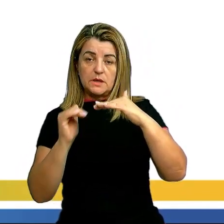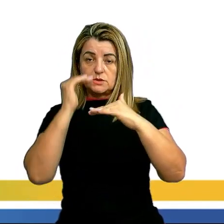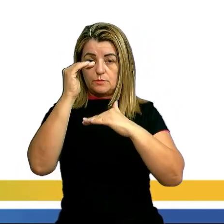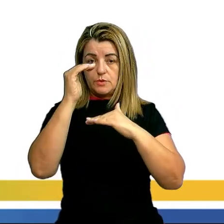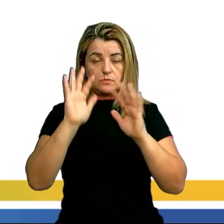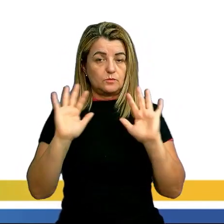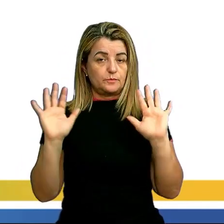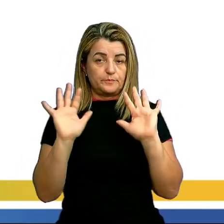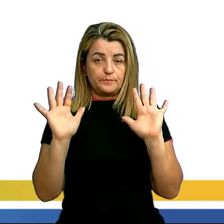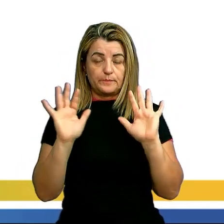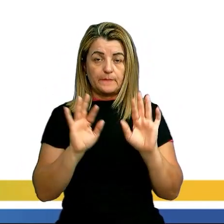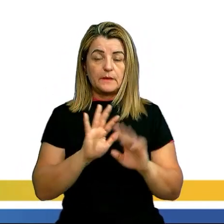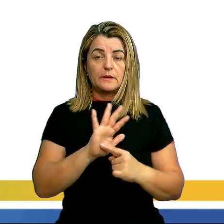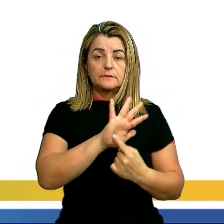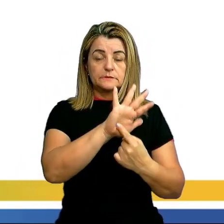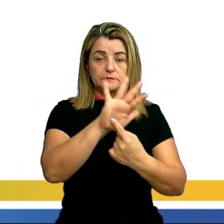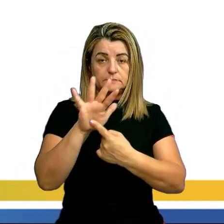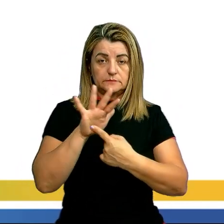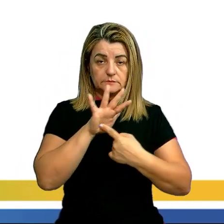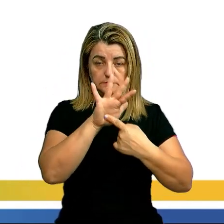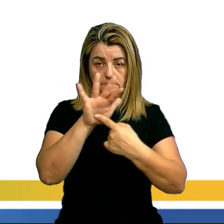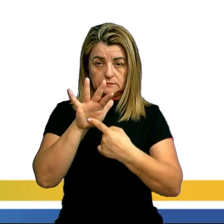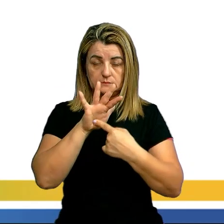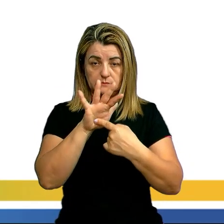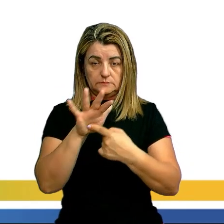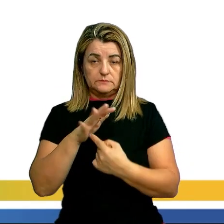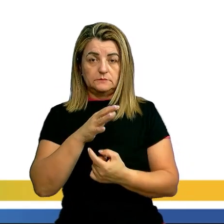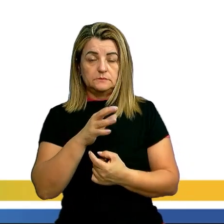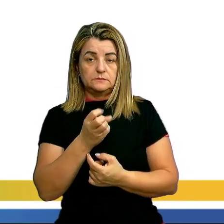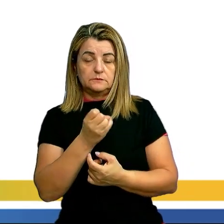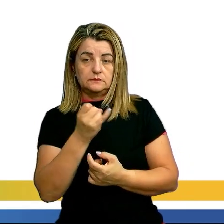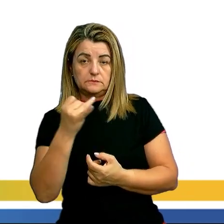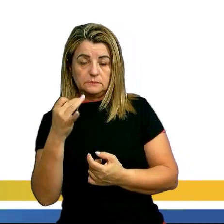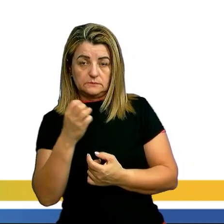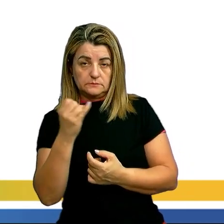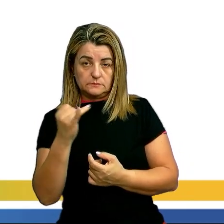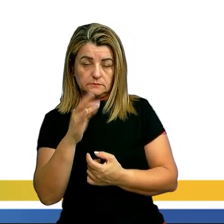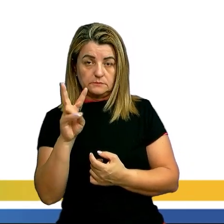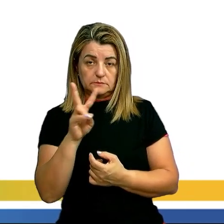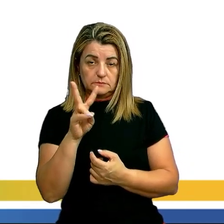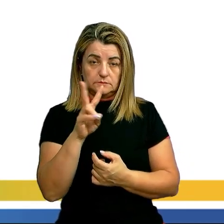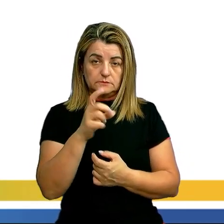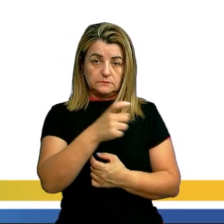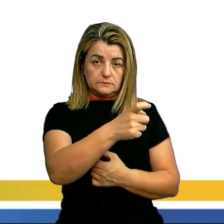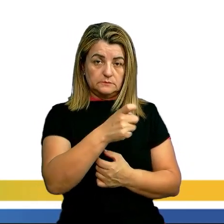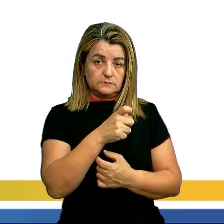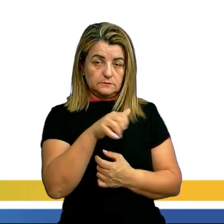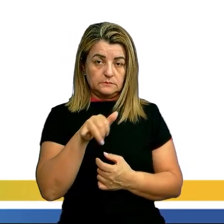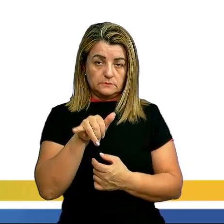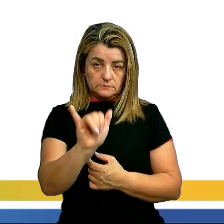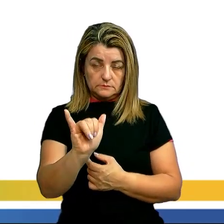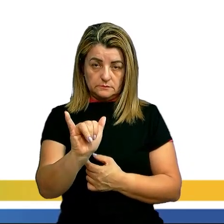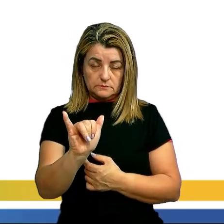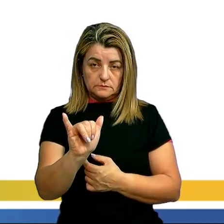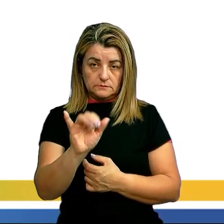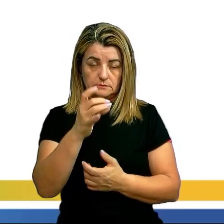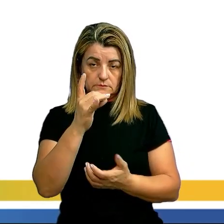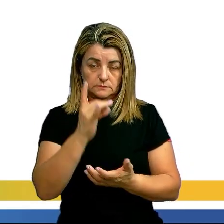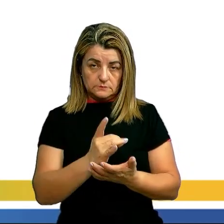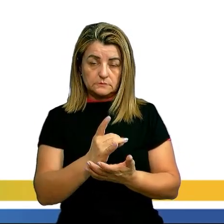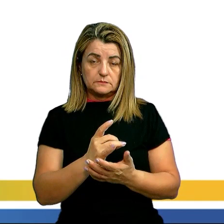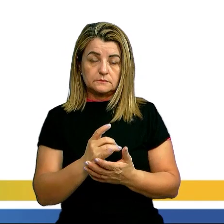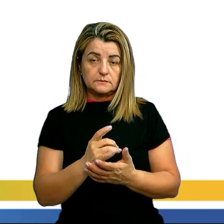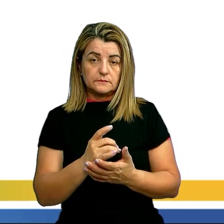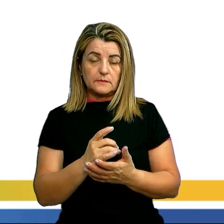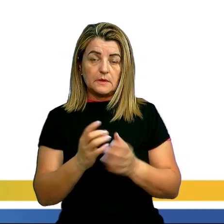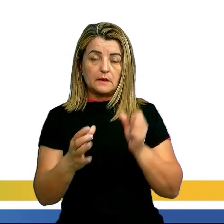representação no sistema cartesiano ortogonal dos possíveis valores para x e y que satisfazem as